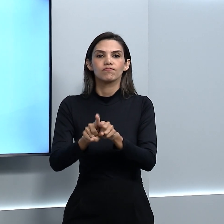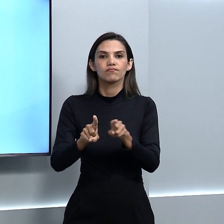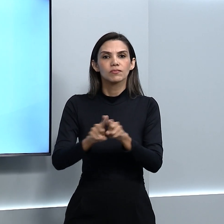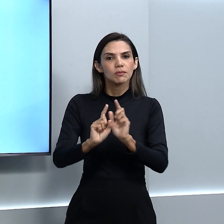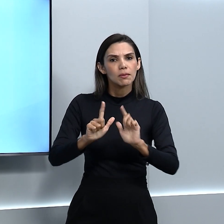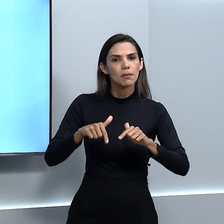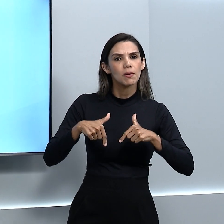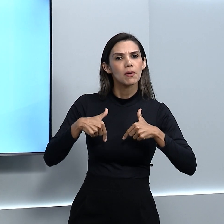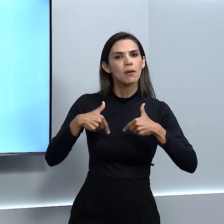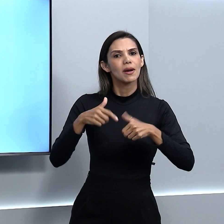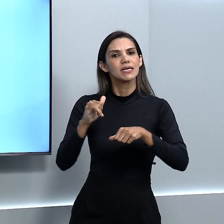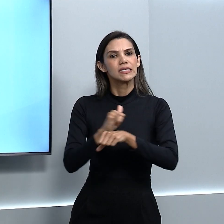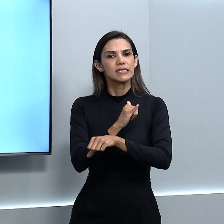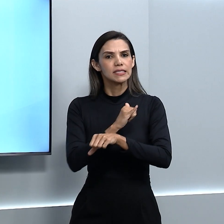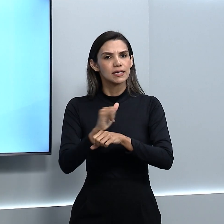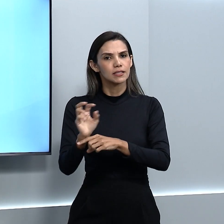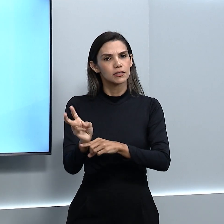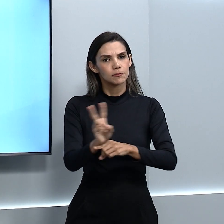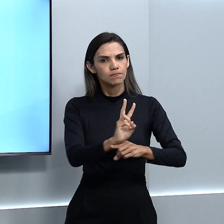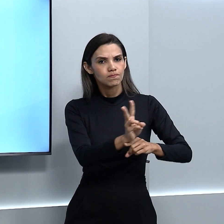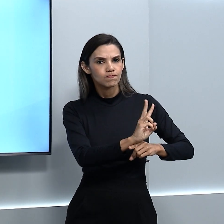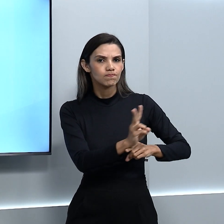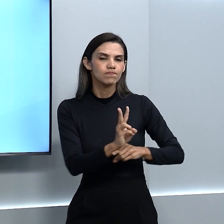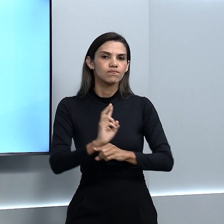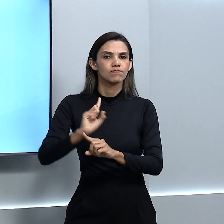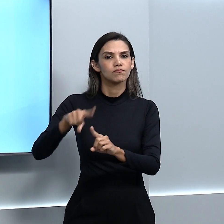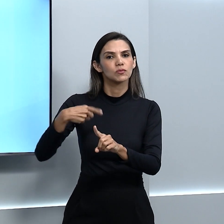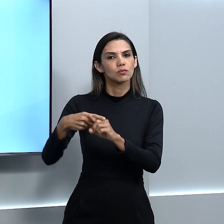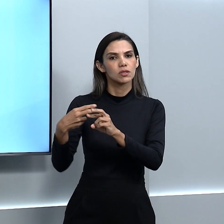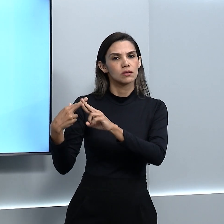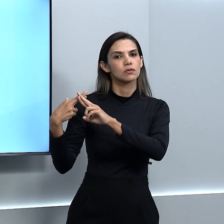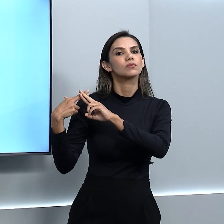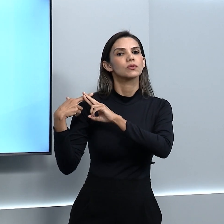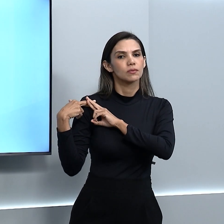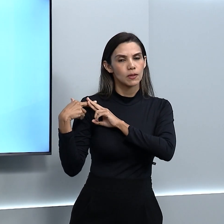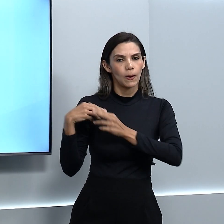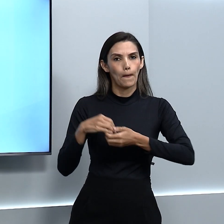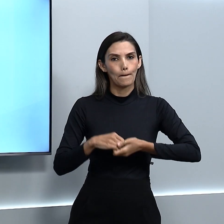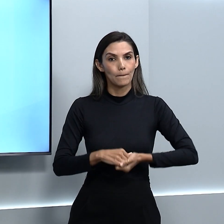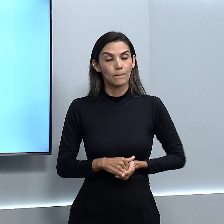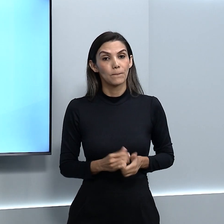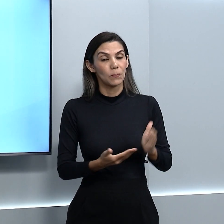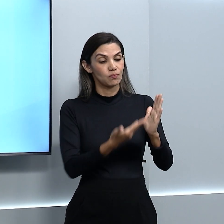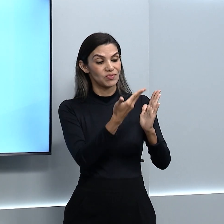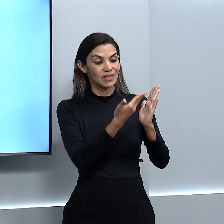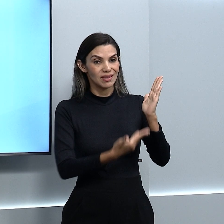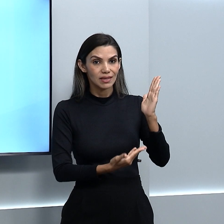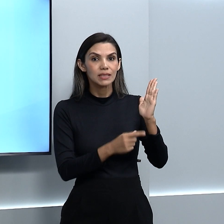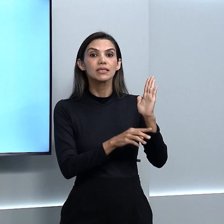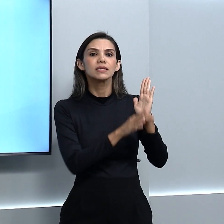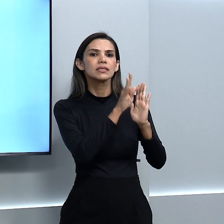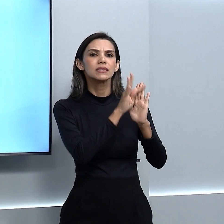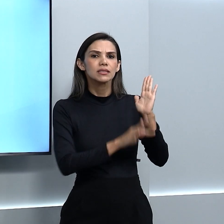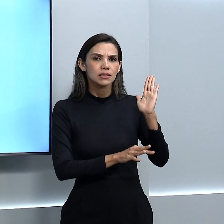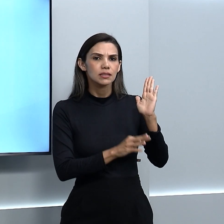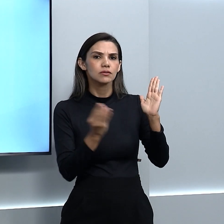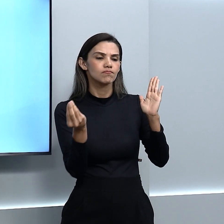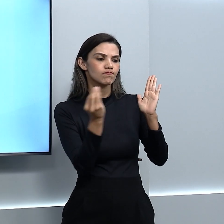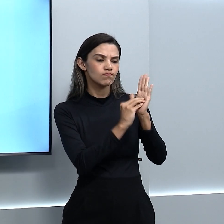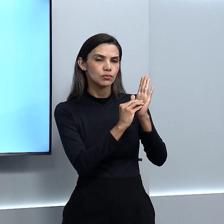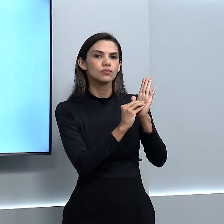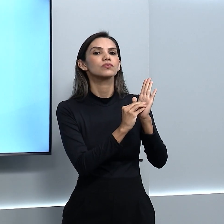de mecanismos de fiscalização e responsabilização. E essa promulgação insere esse